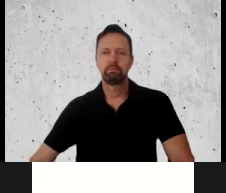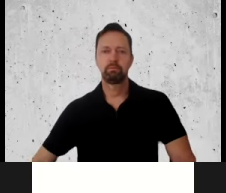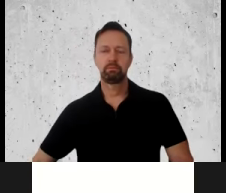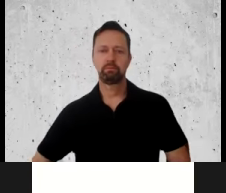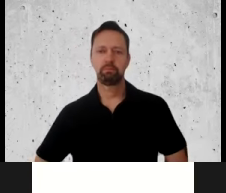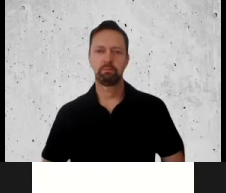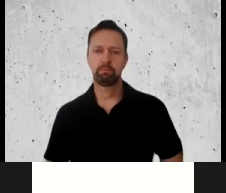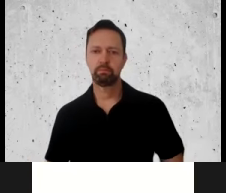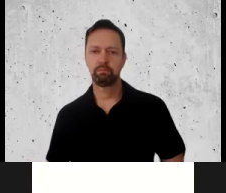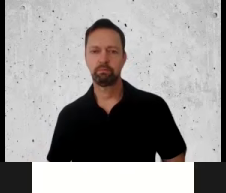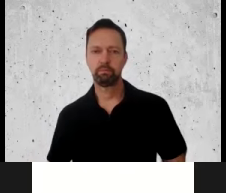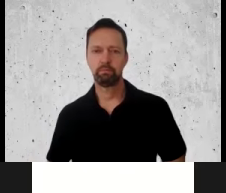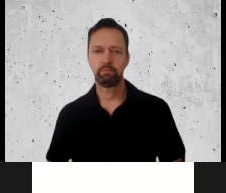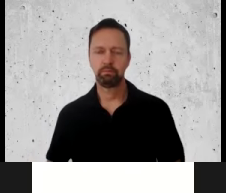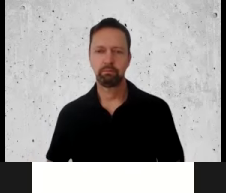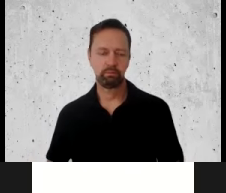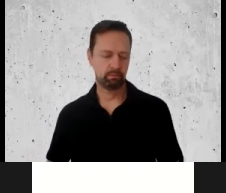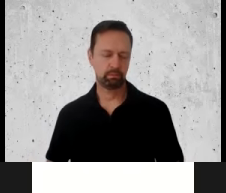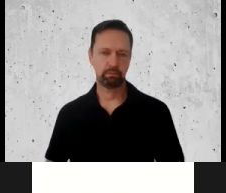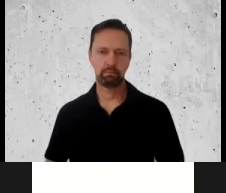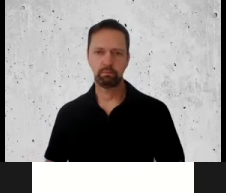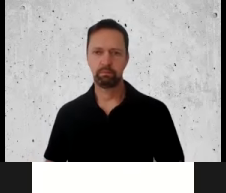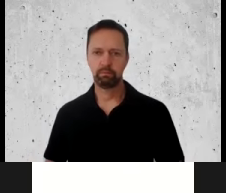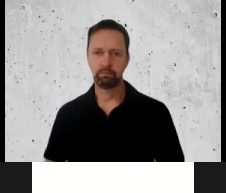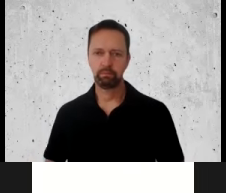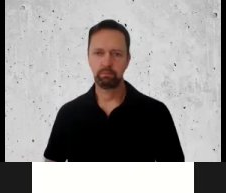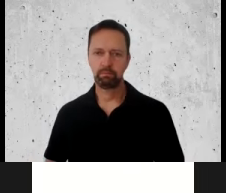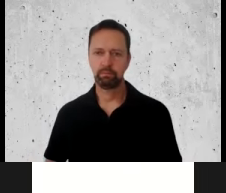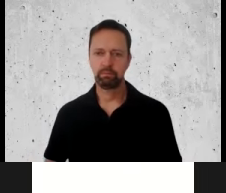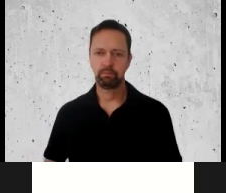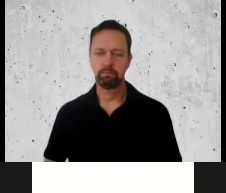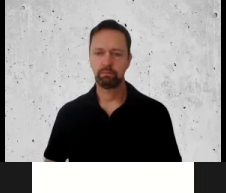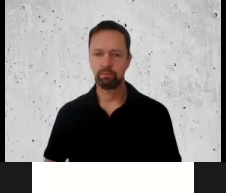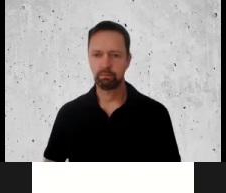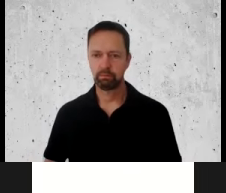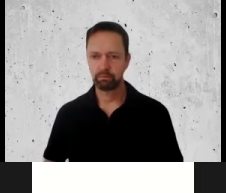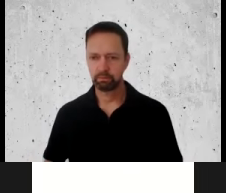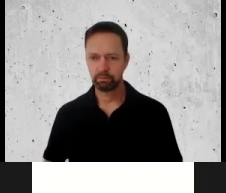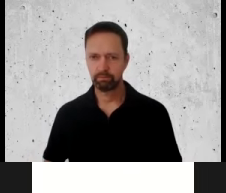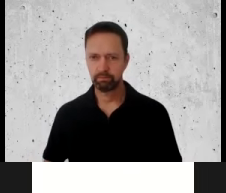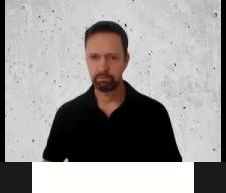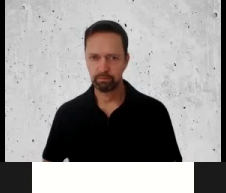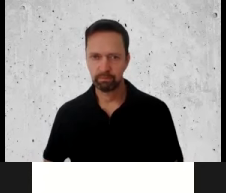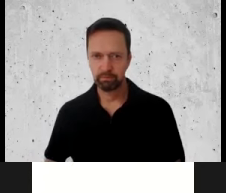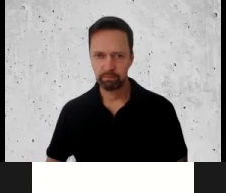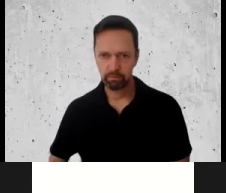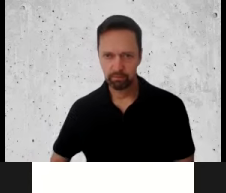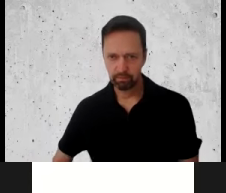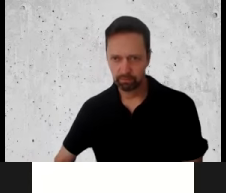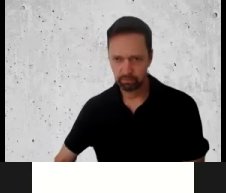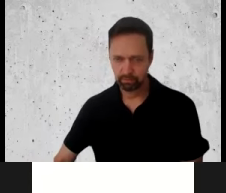Faro tem a sua formação completa em Harvard, é brilhante, é um cara brilhante, e que tem